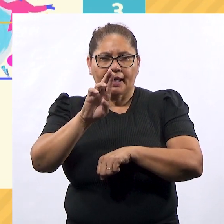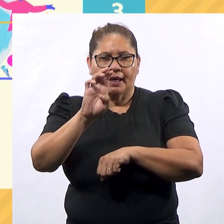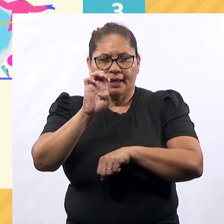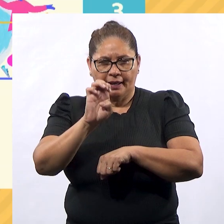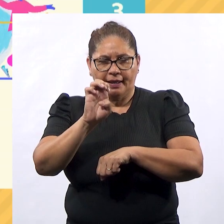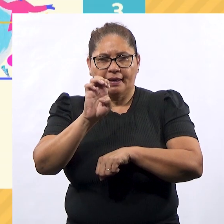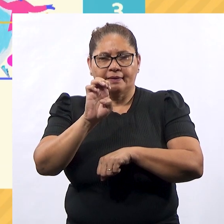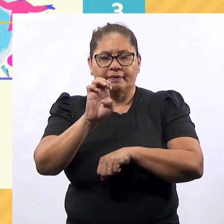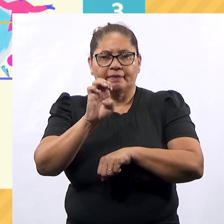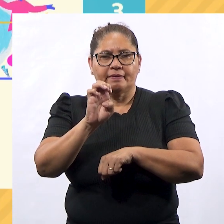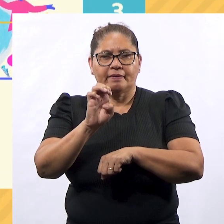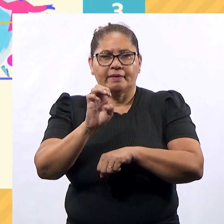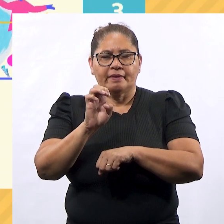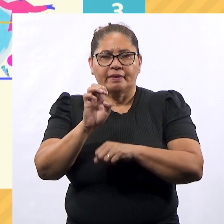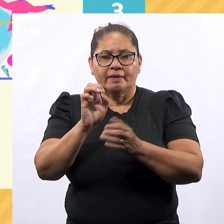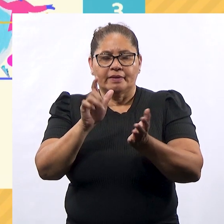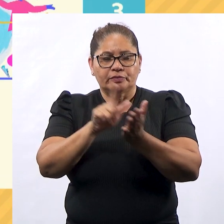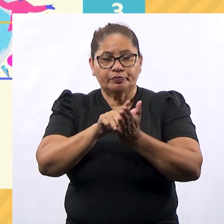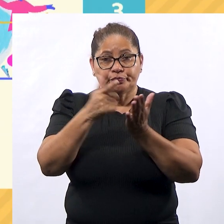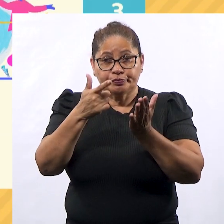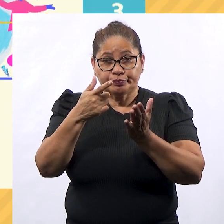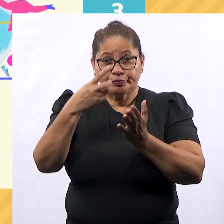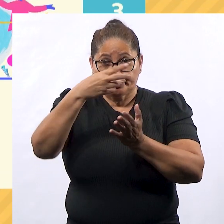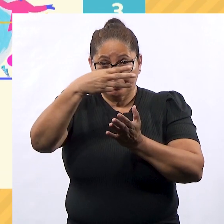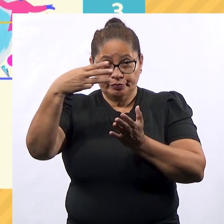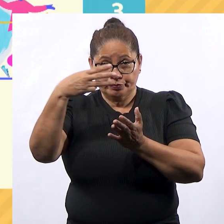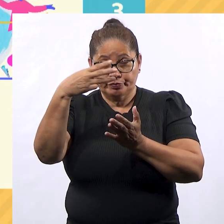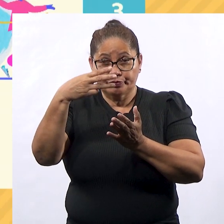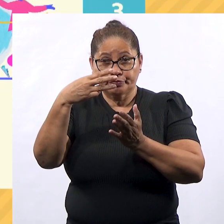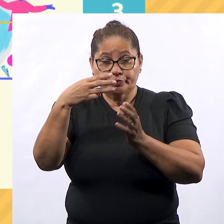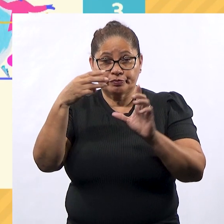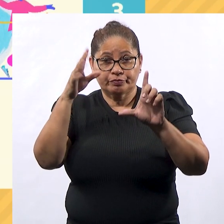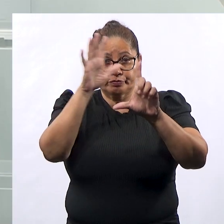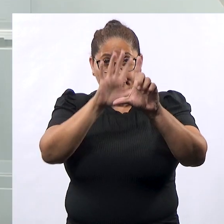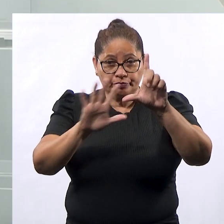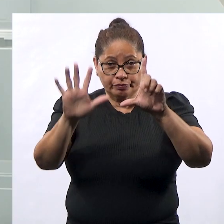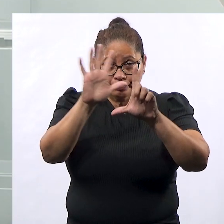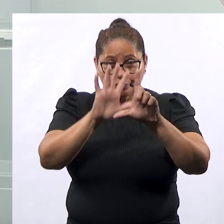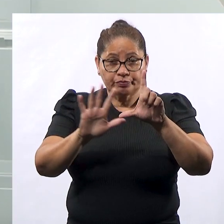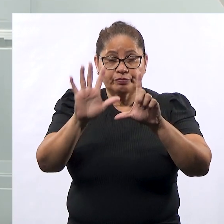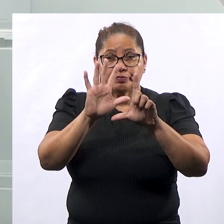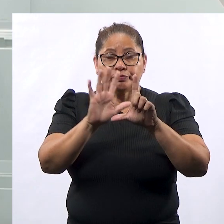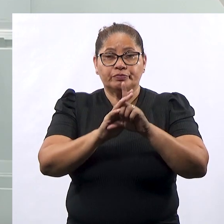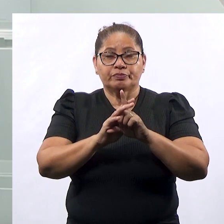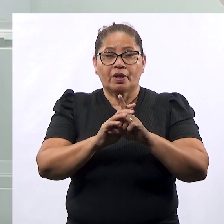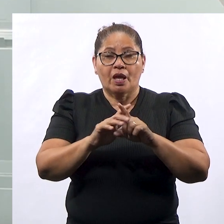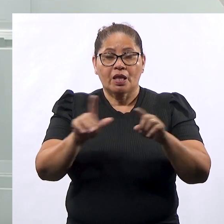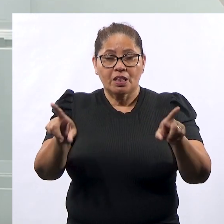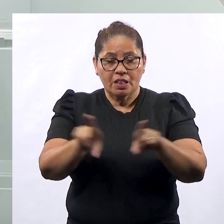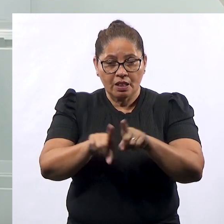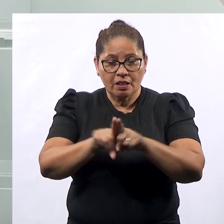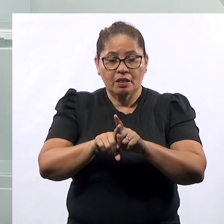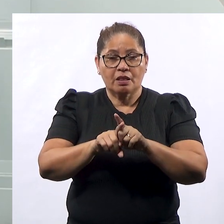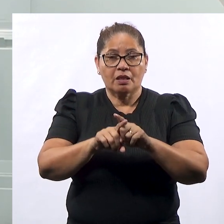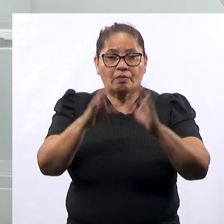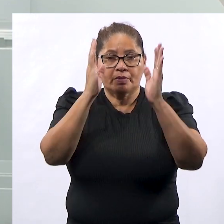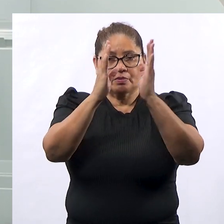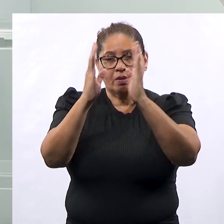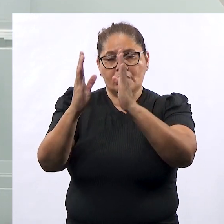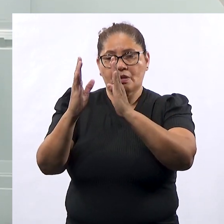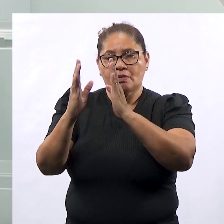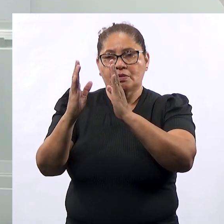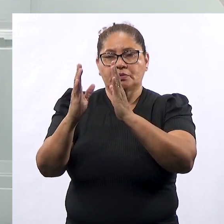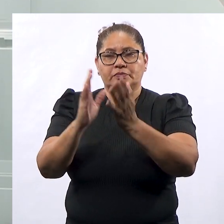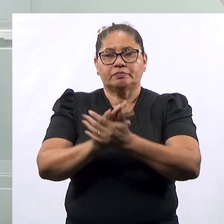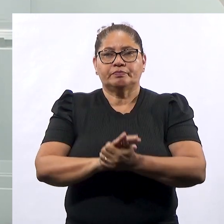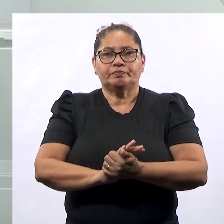lá na página 33 do livro, que está no seu ambiente virtual, né, e na sua biblioteca virtual, então ele